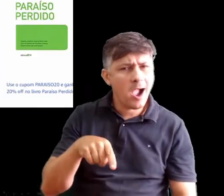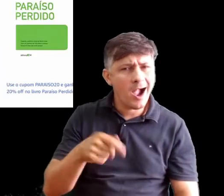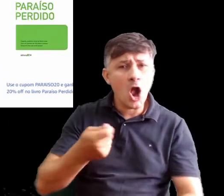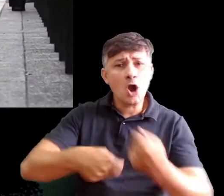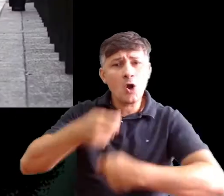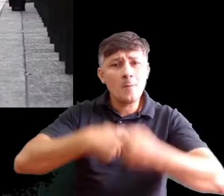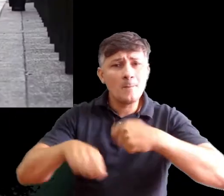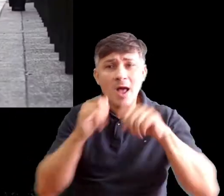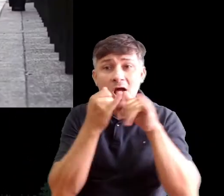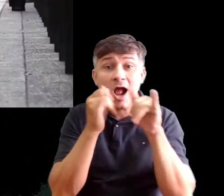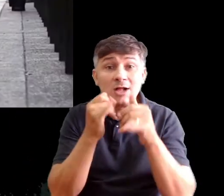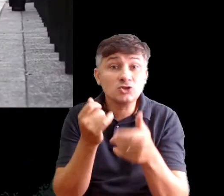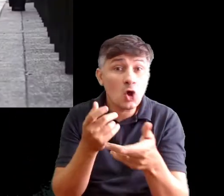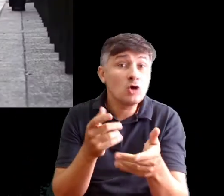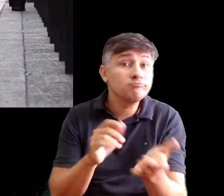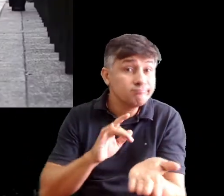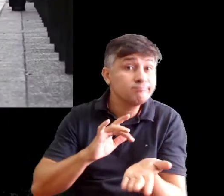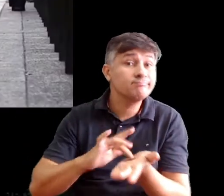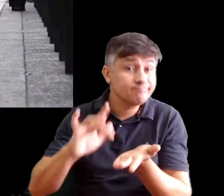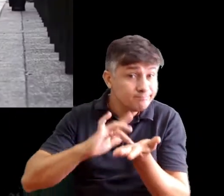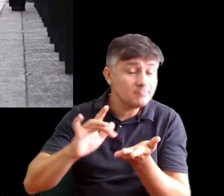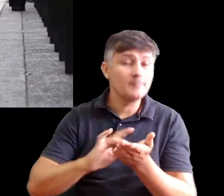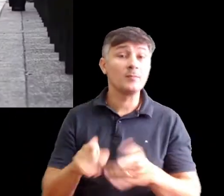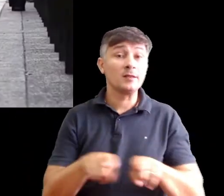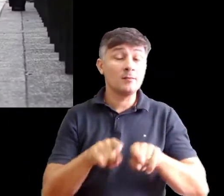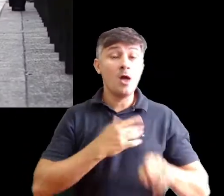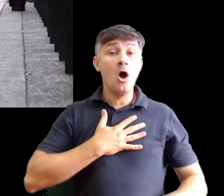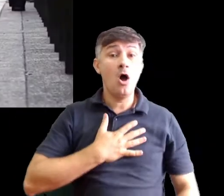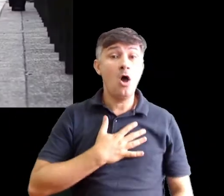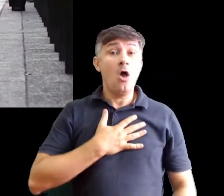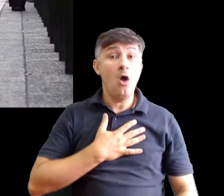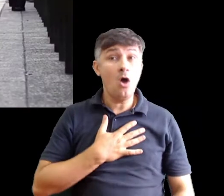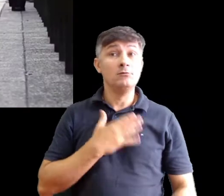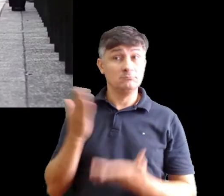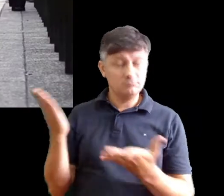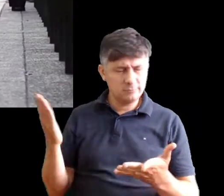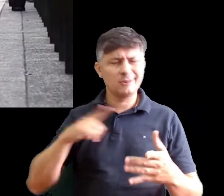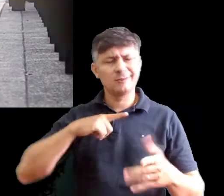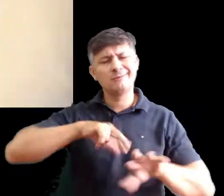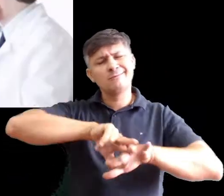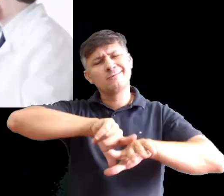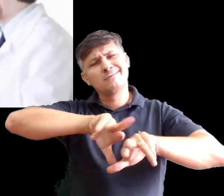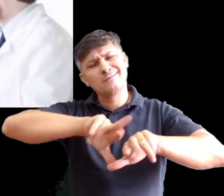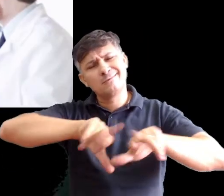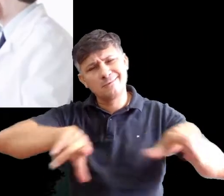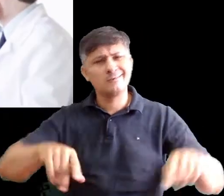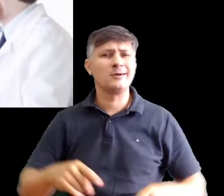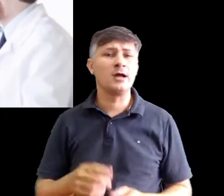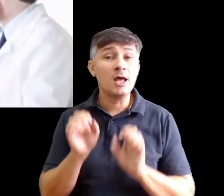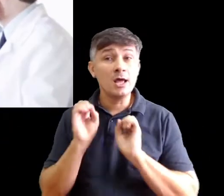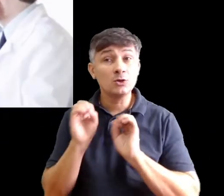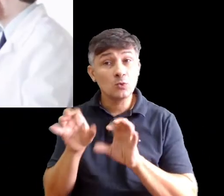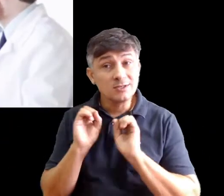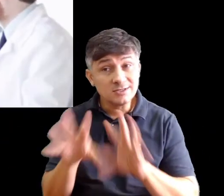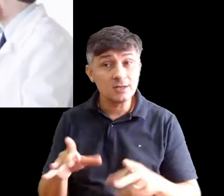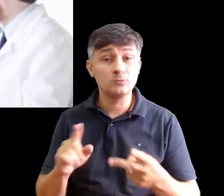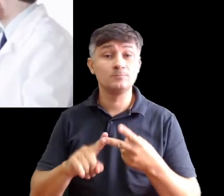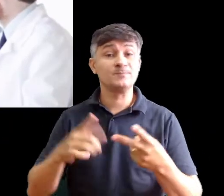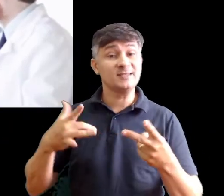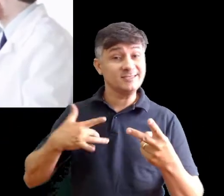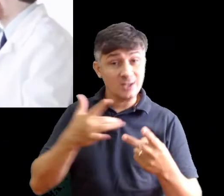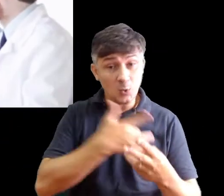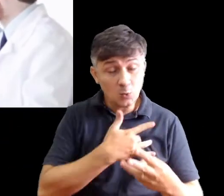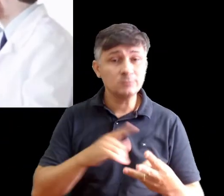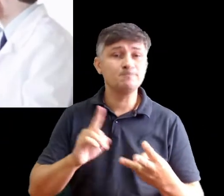comércio eletrônico. O setor de prestação de serviços é muito abrangente, com atividades ligadas à educação, à saúde,